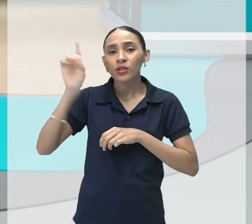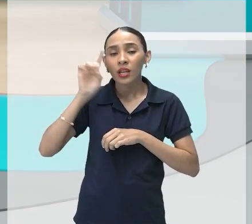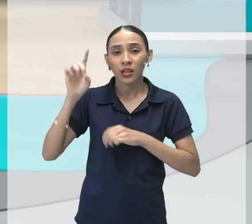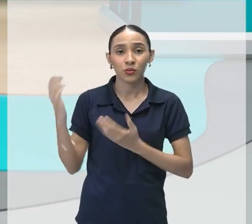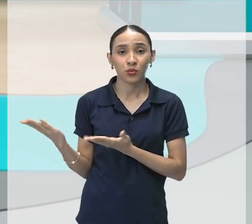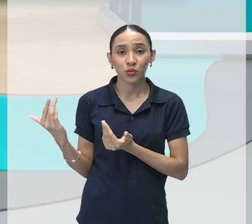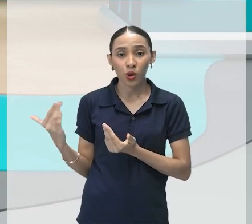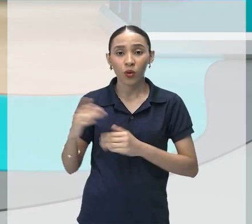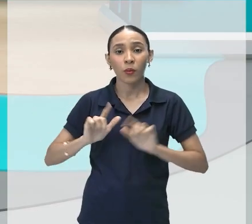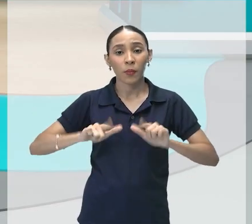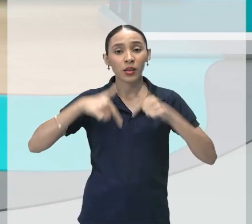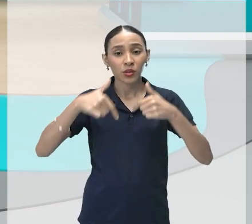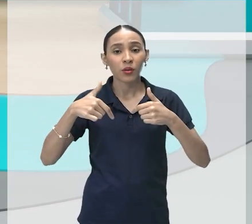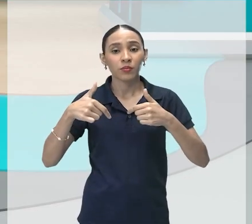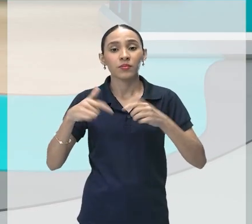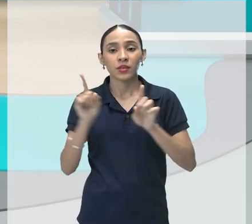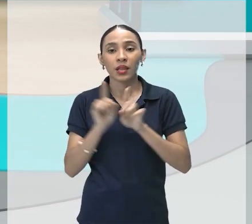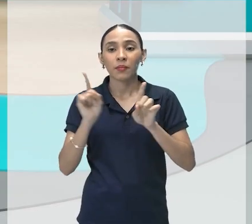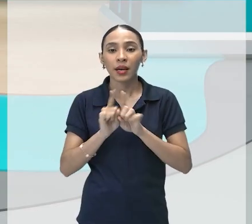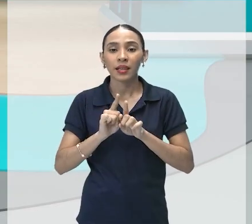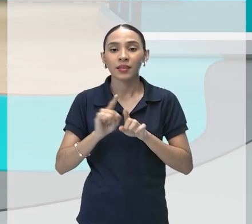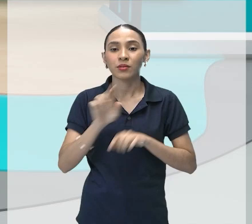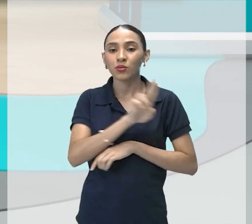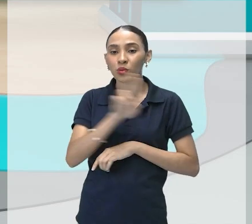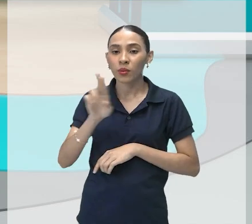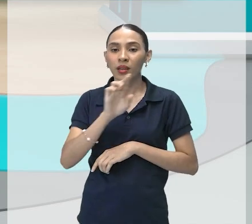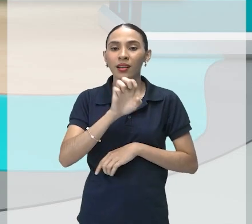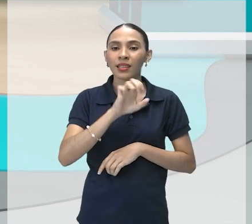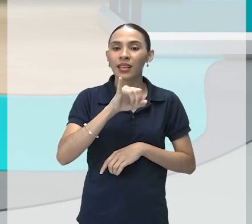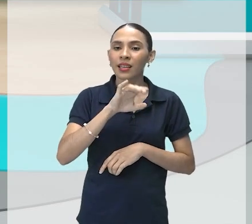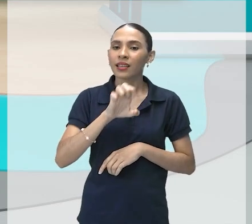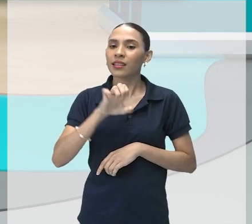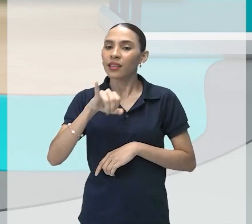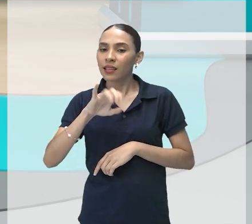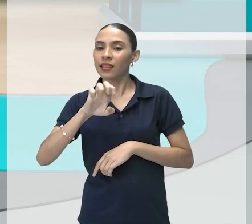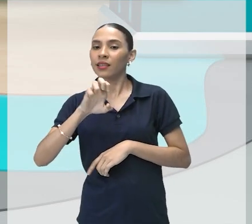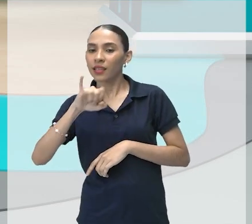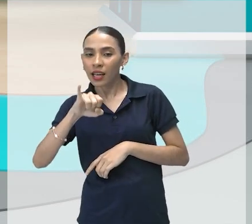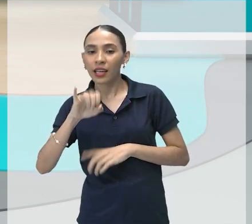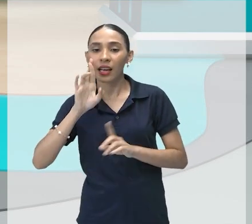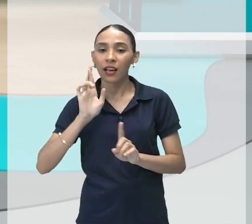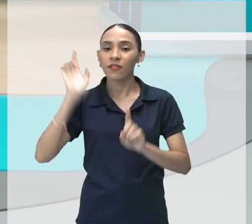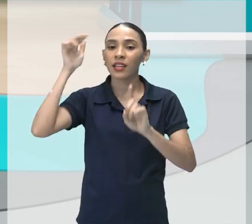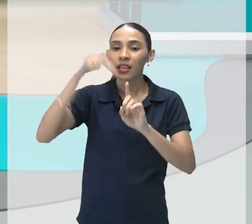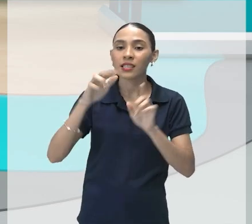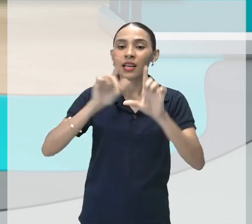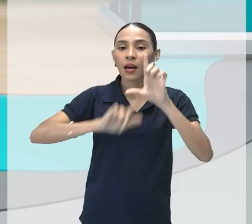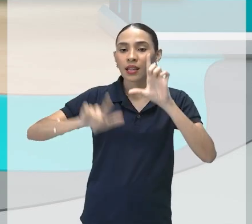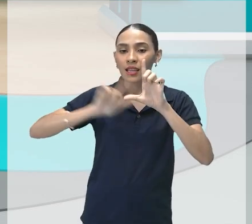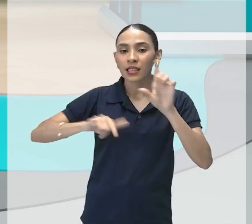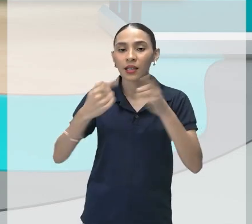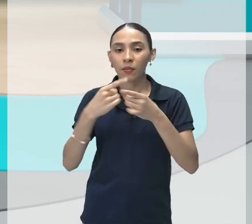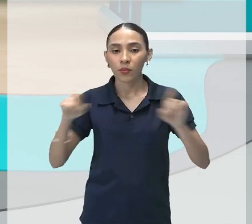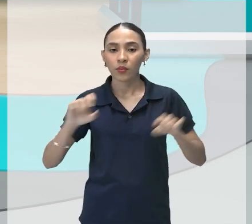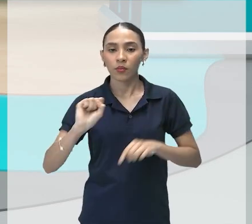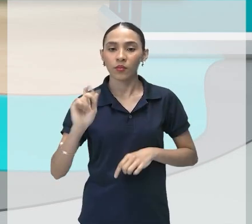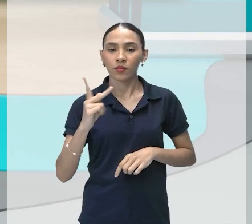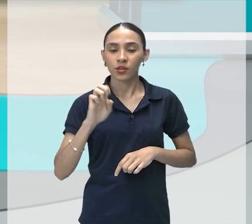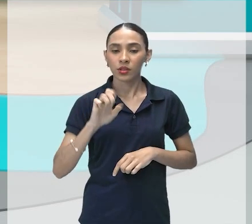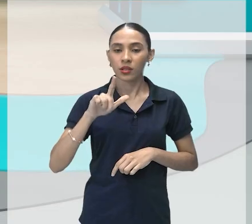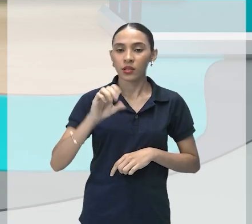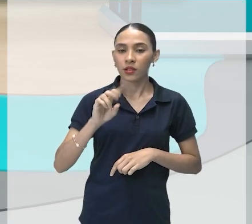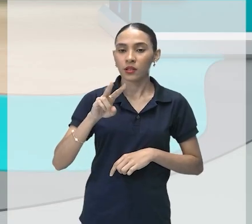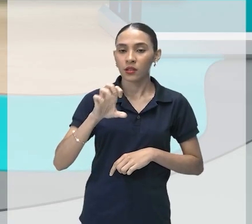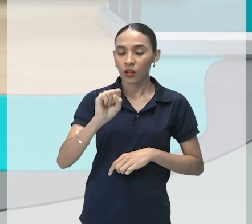desses jovens. O movimento musical também foi chamado de Ye Ye Ye, uma referência ao refrão da música She's Love You